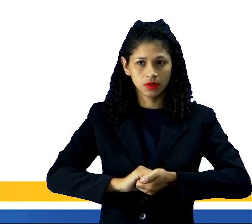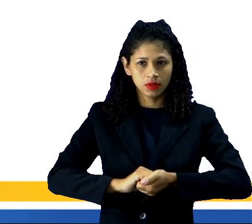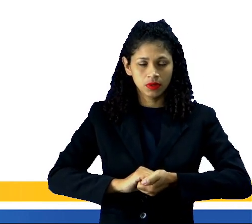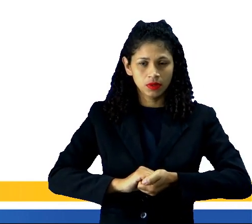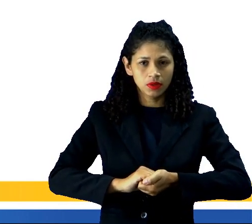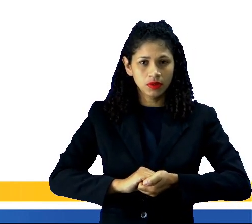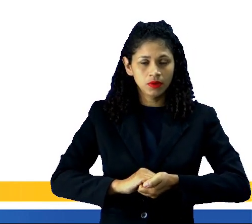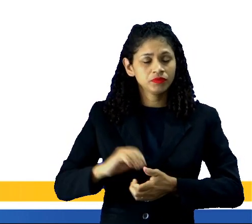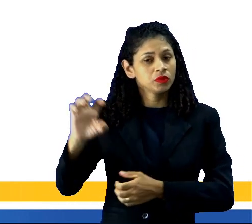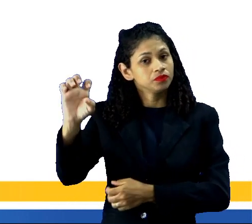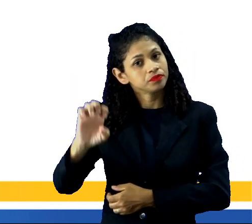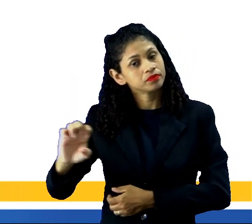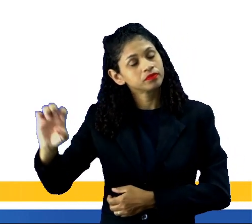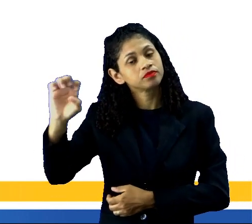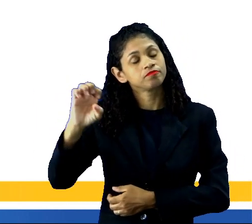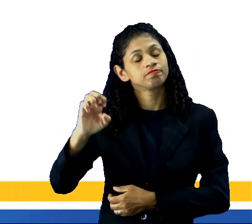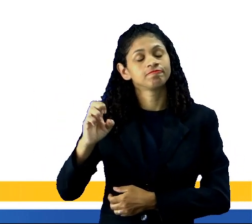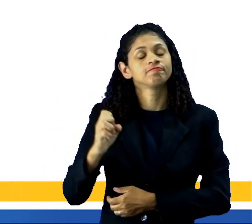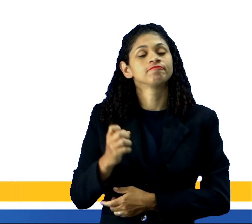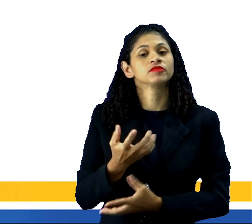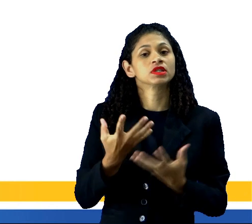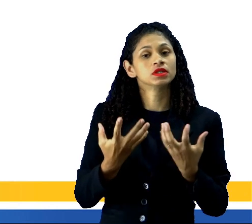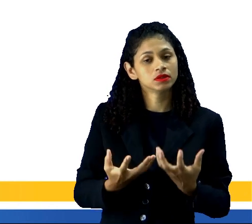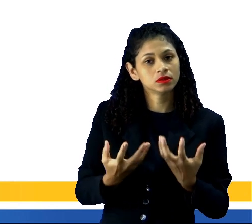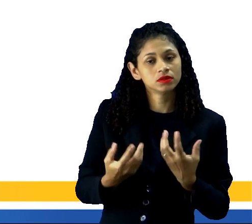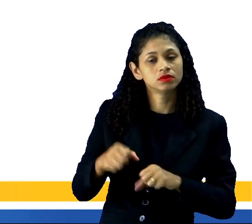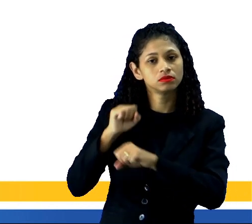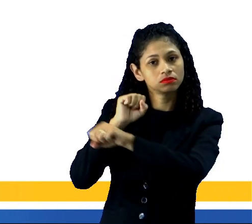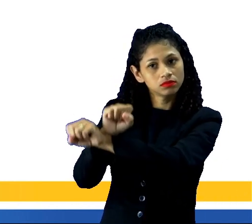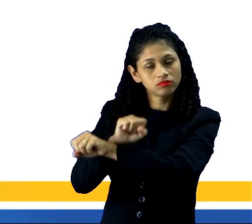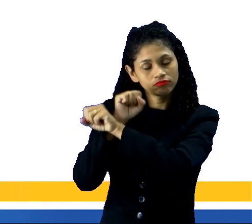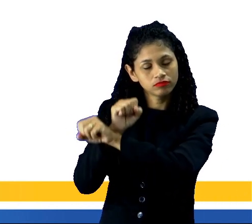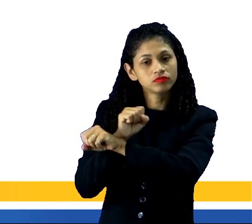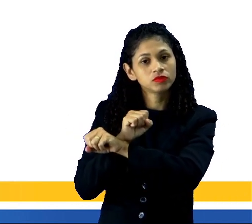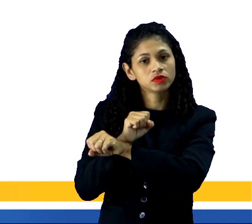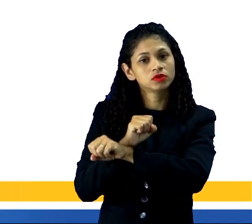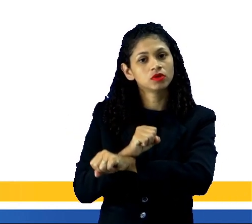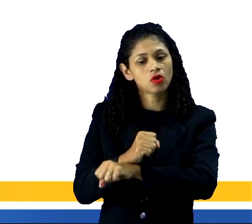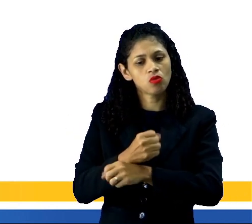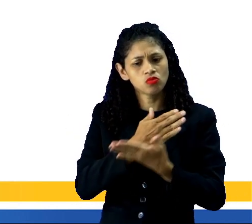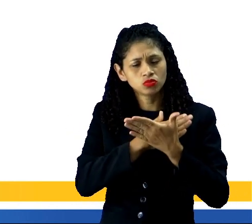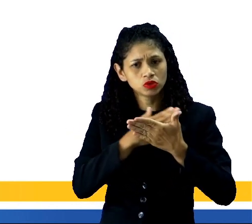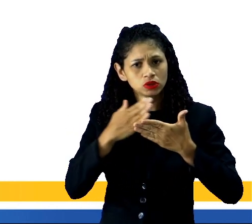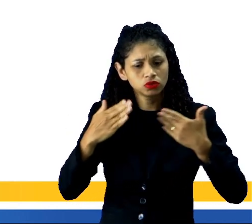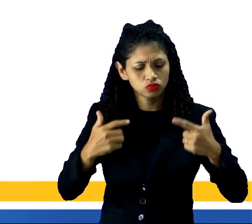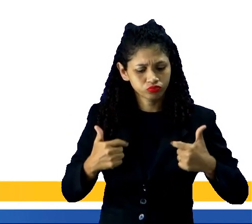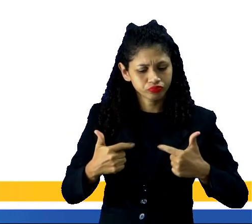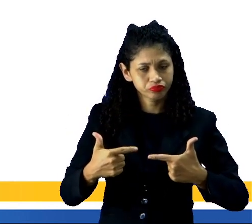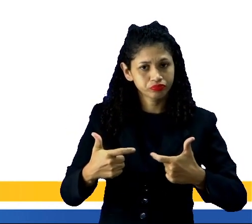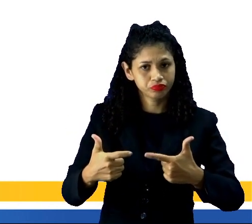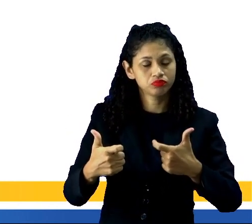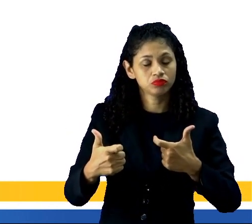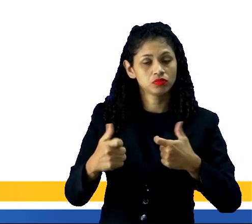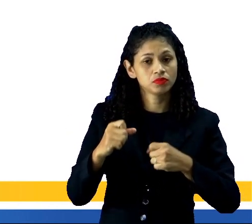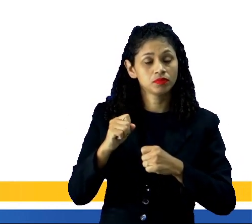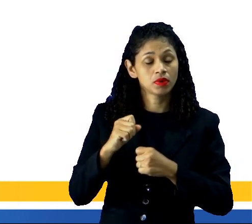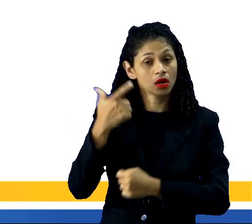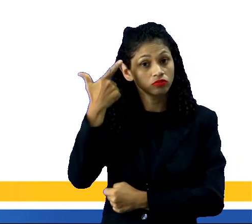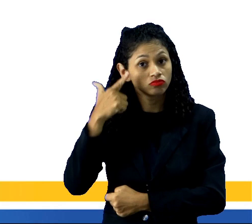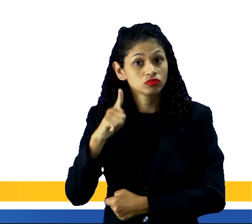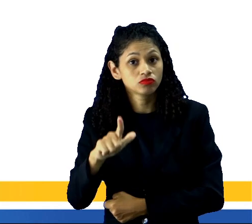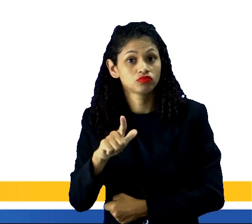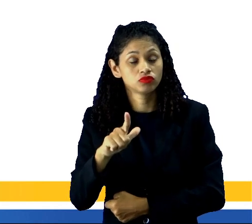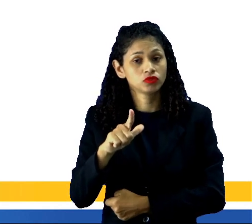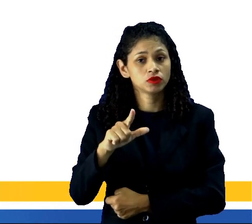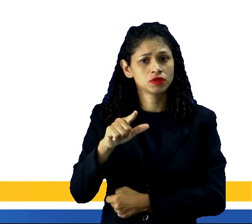desejavam escravos. Então, na África, né, começaram a acontecer guerras com o objetivo de conseguir prisioneiros para trocá-los por